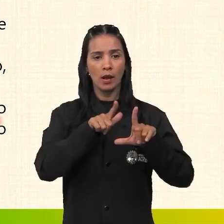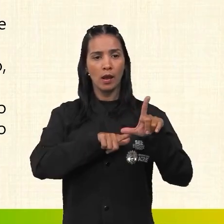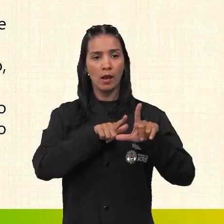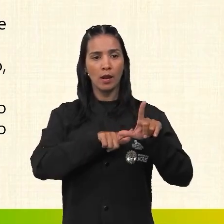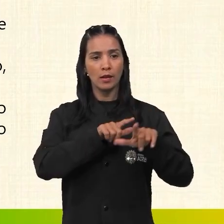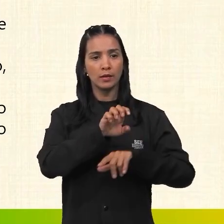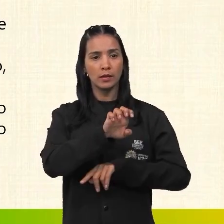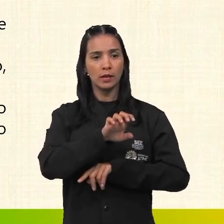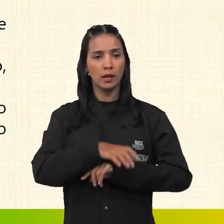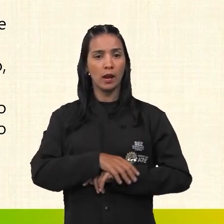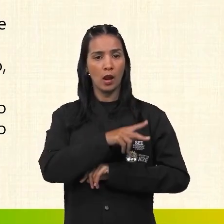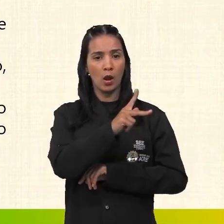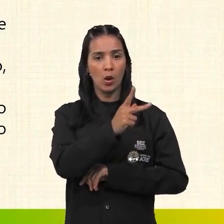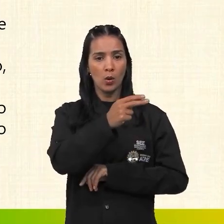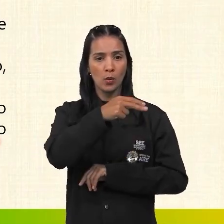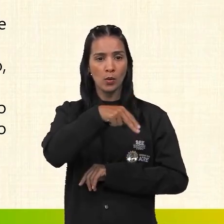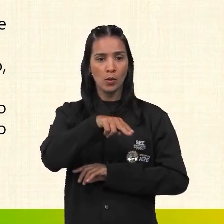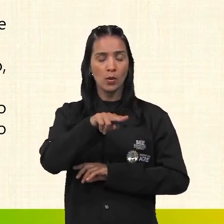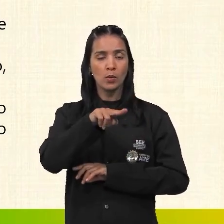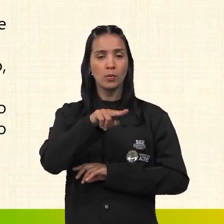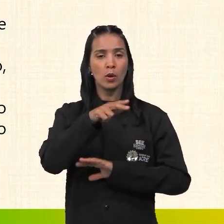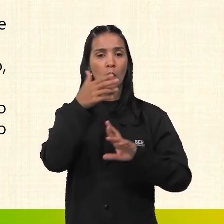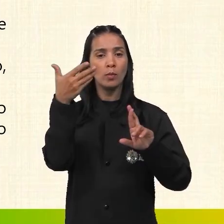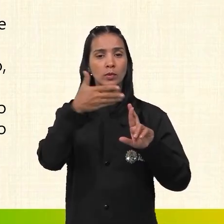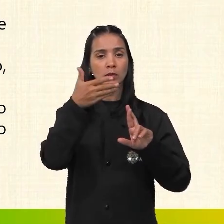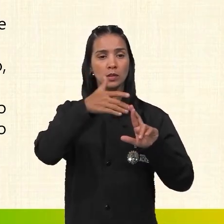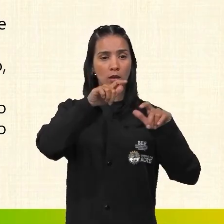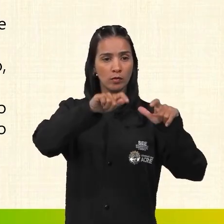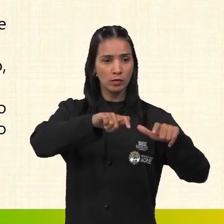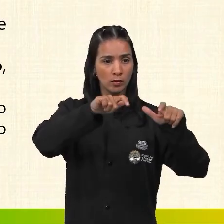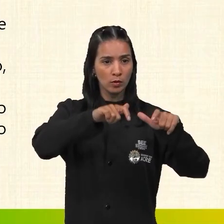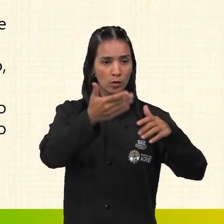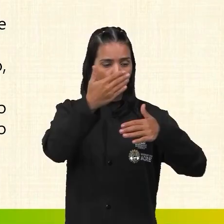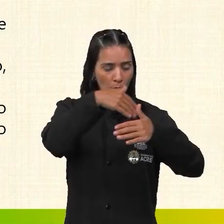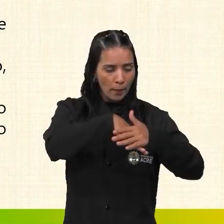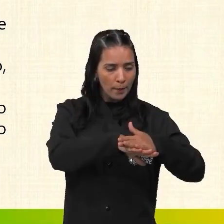se refere ao local embaixo da cama, no segundo quadrinho.